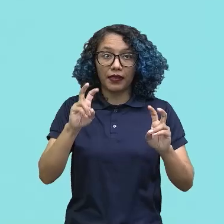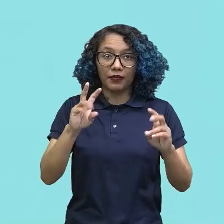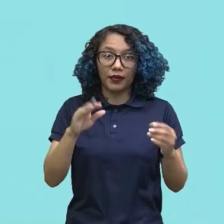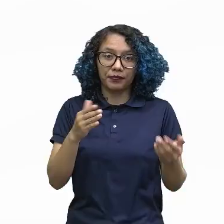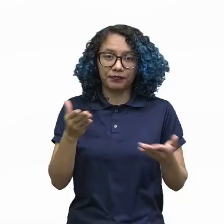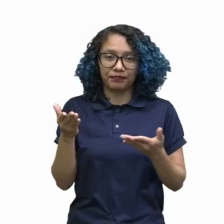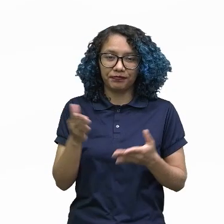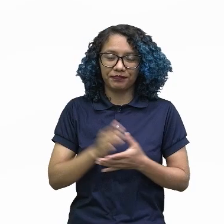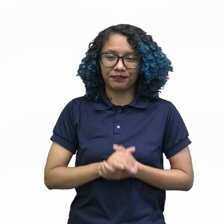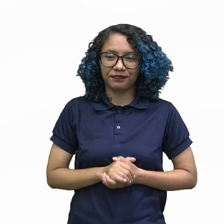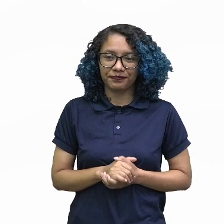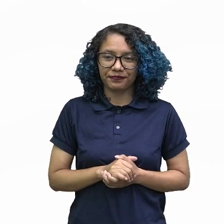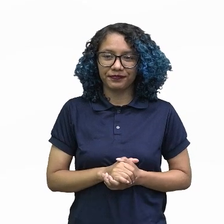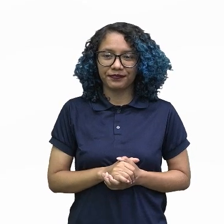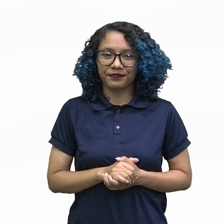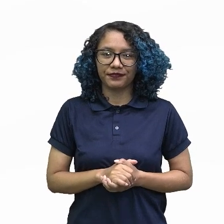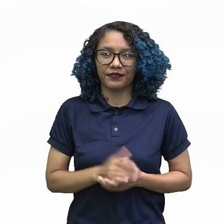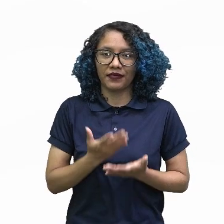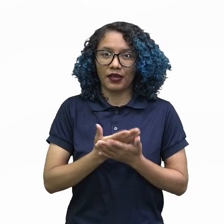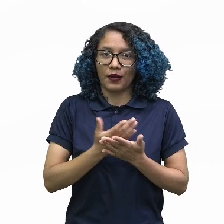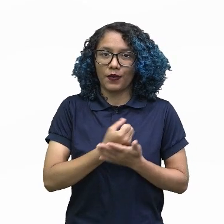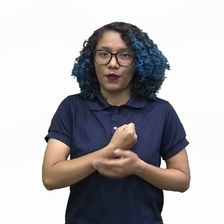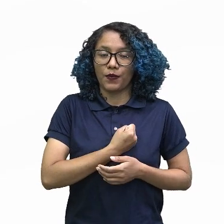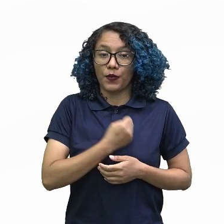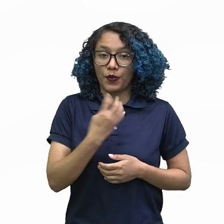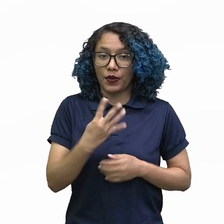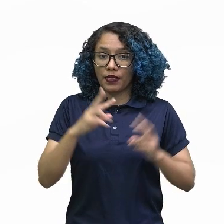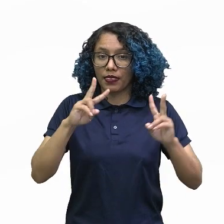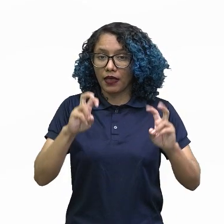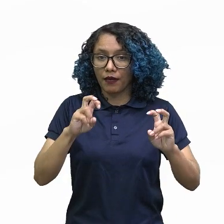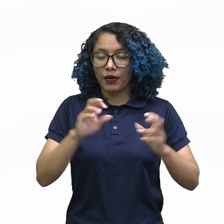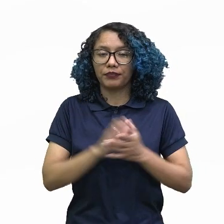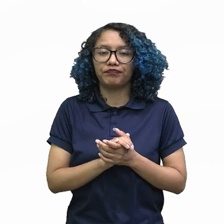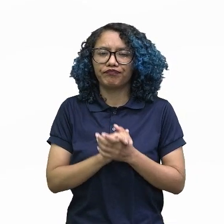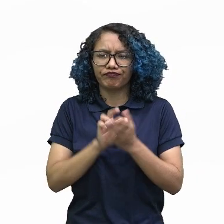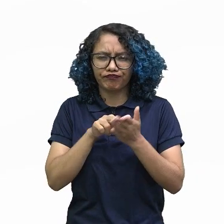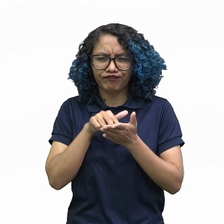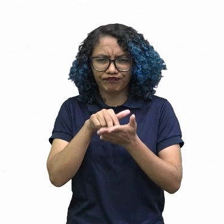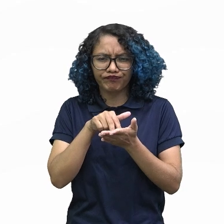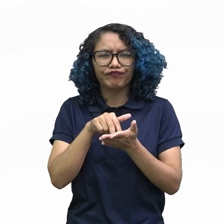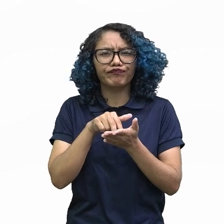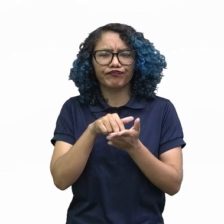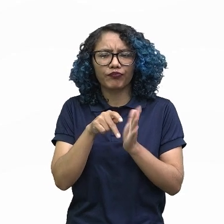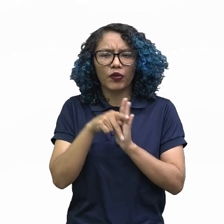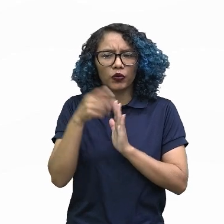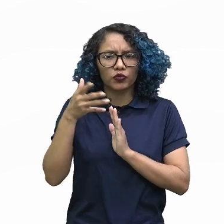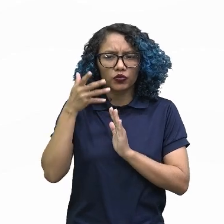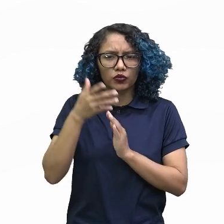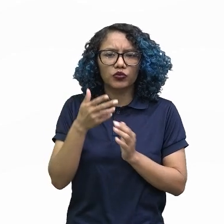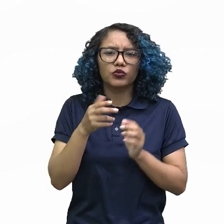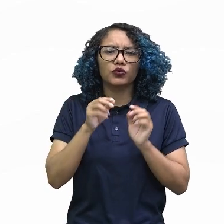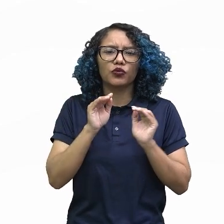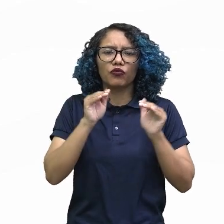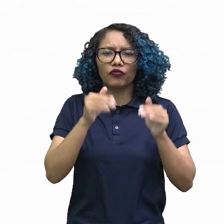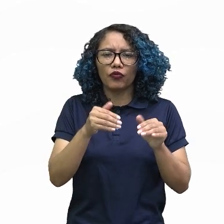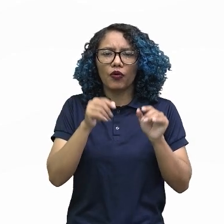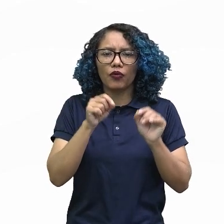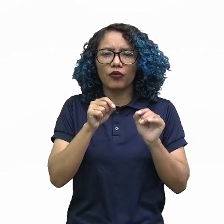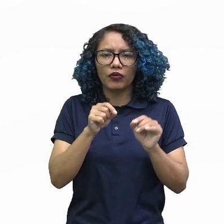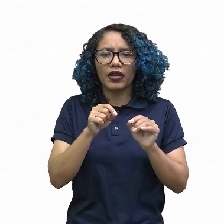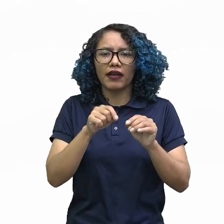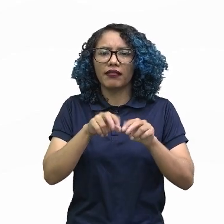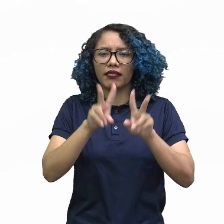conhecimento? Temos a aula de número 4, objeto de conhecimento, posicionamentos discursivos responsáveis em relação a